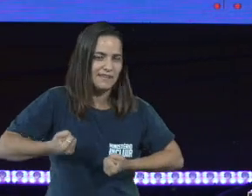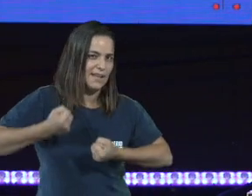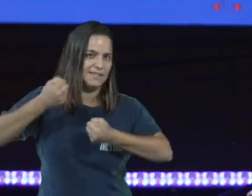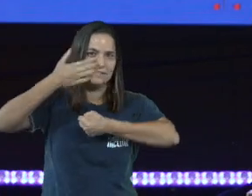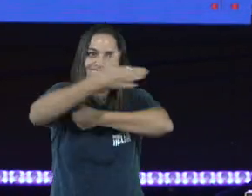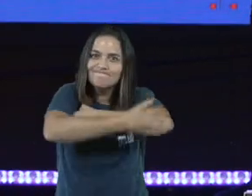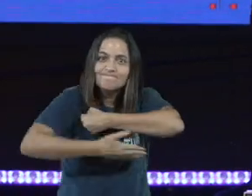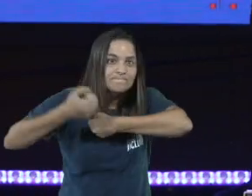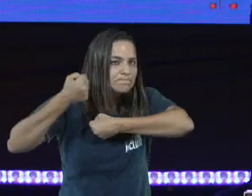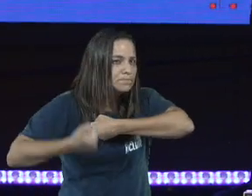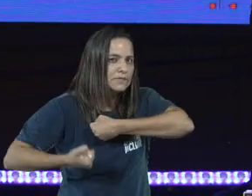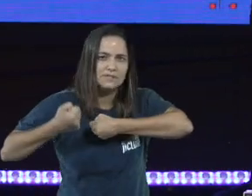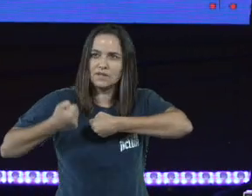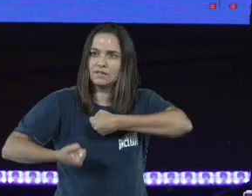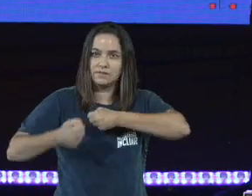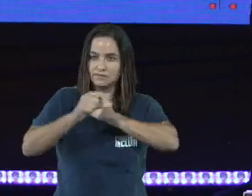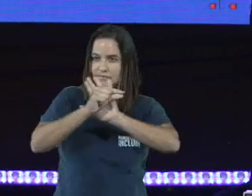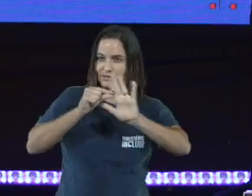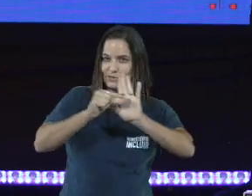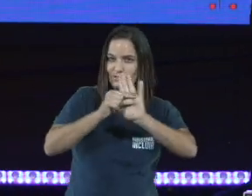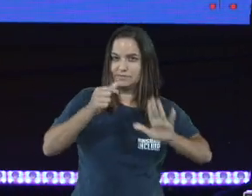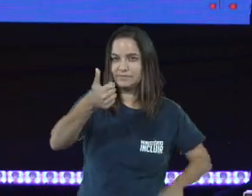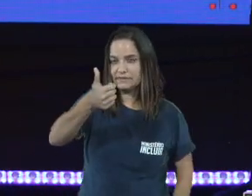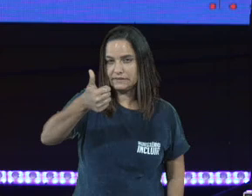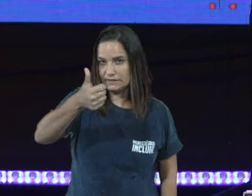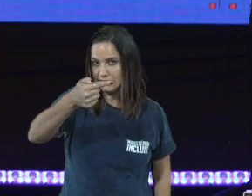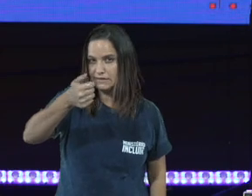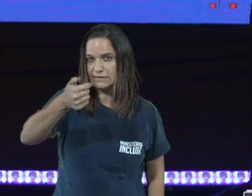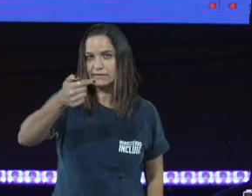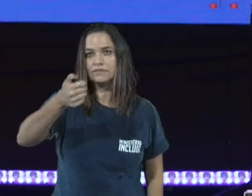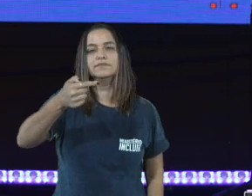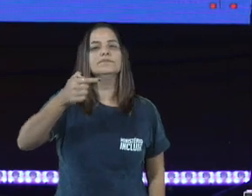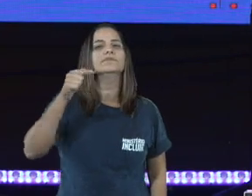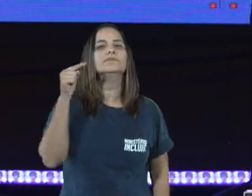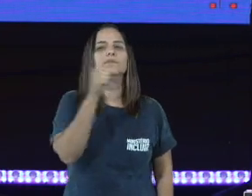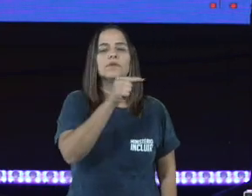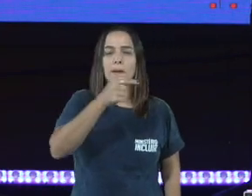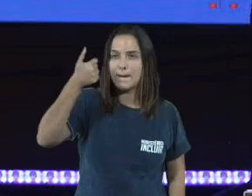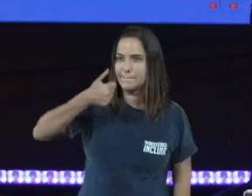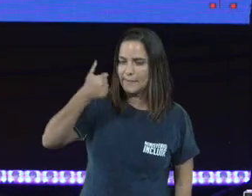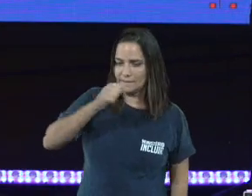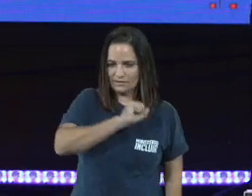nós vamos ler uma coisa incrível aqui a primeira Samuel